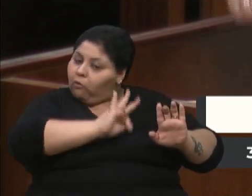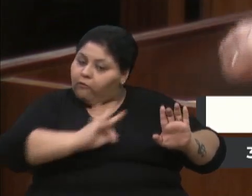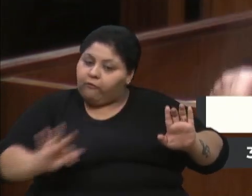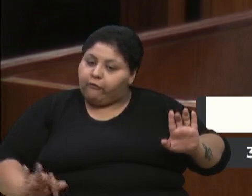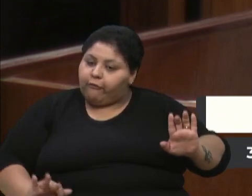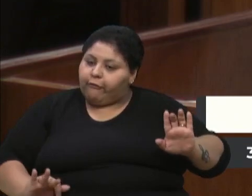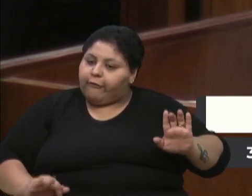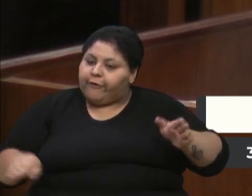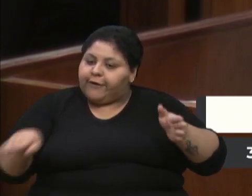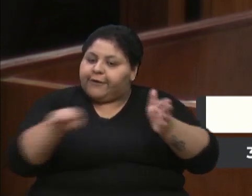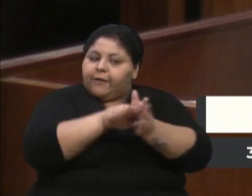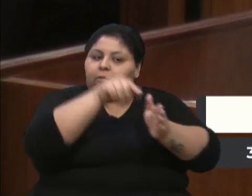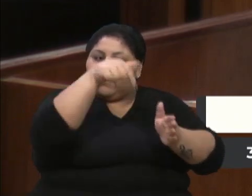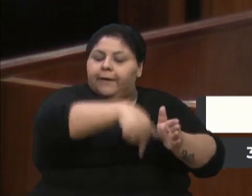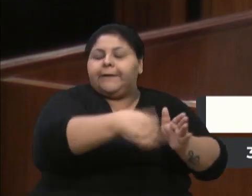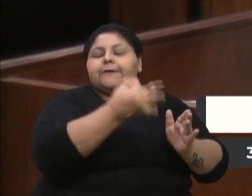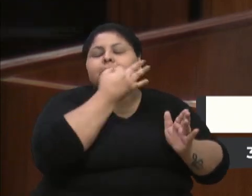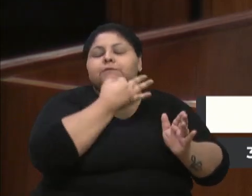veio aqui.